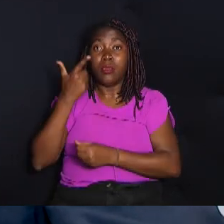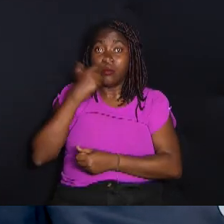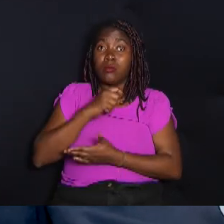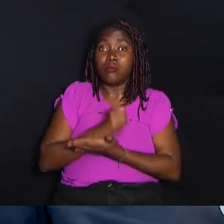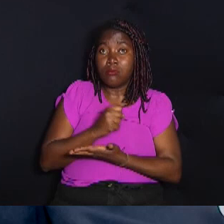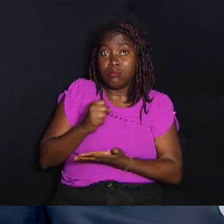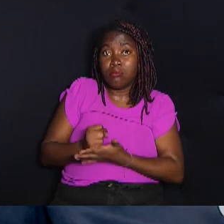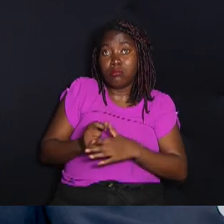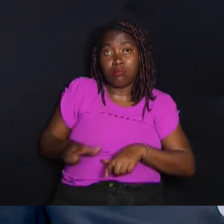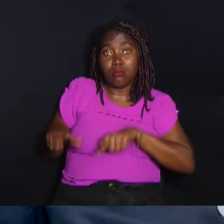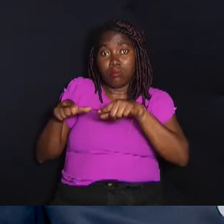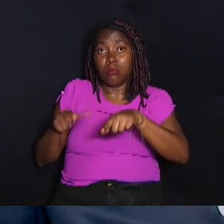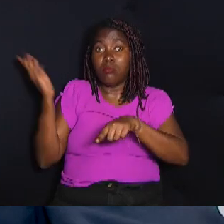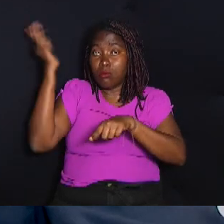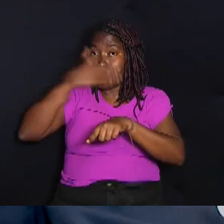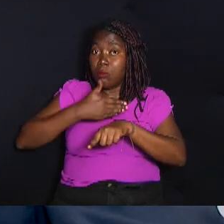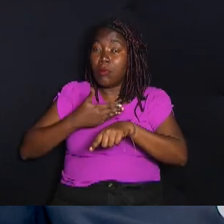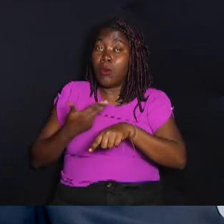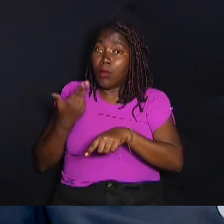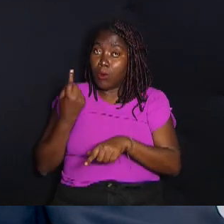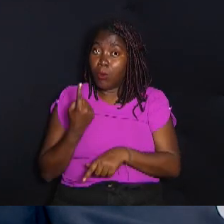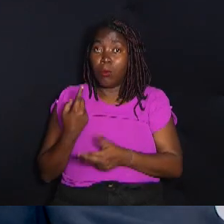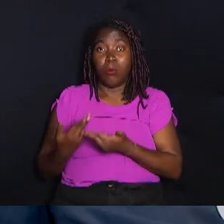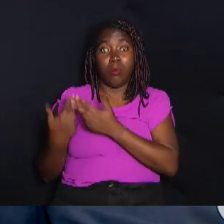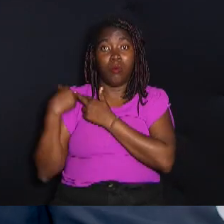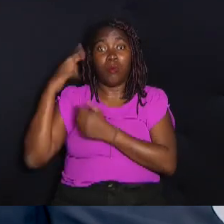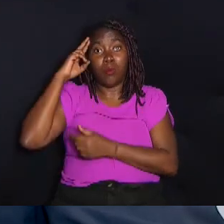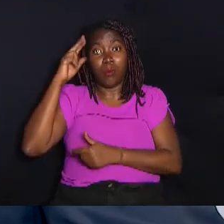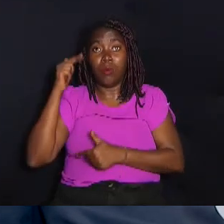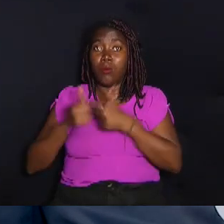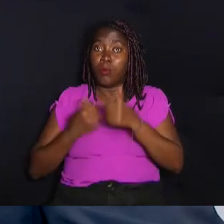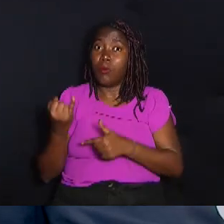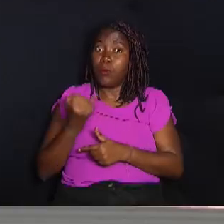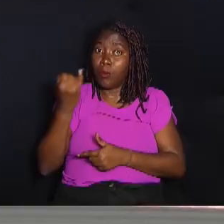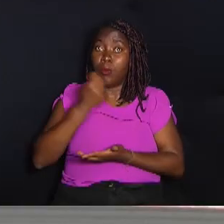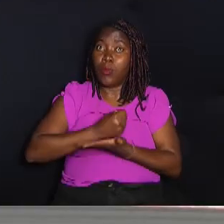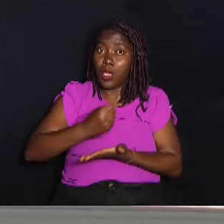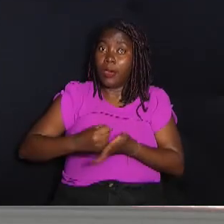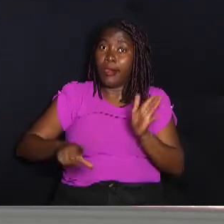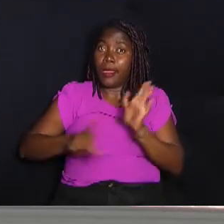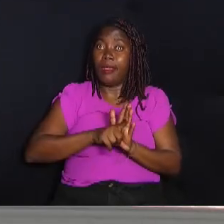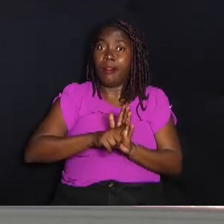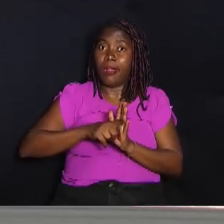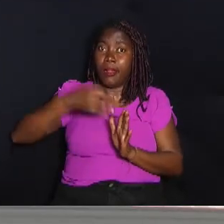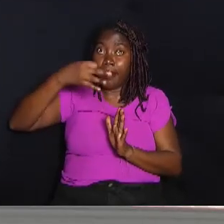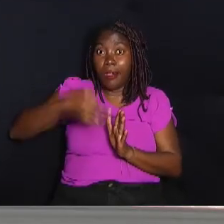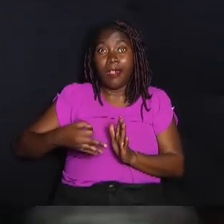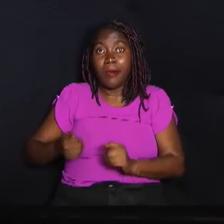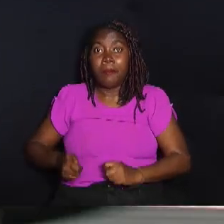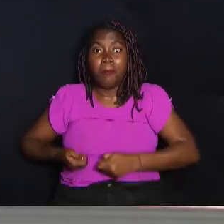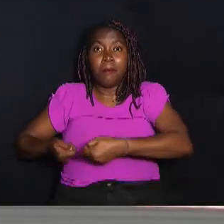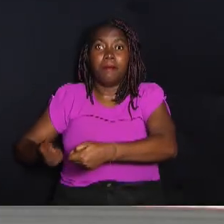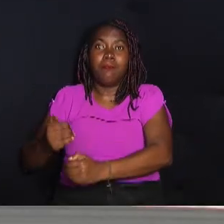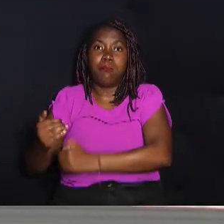eh Então isso é um dos trabalhos importantes que a gente faz porque a ao você legalizar a situação do cidadão você permite